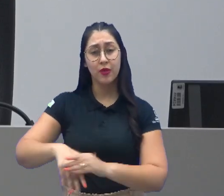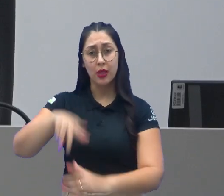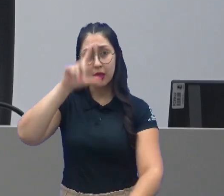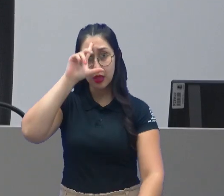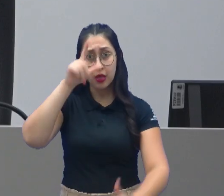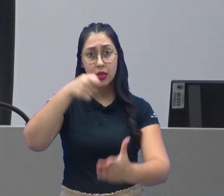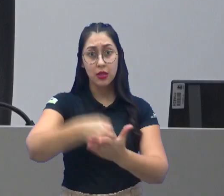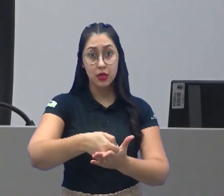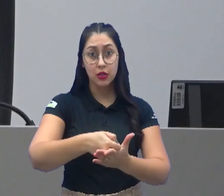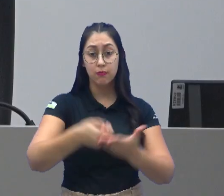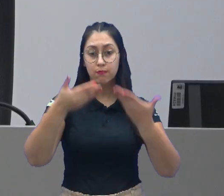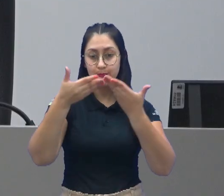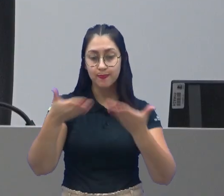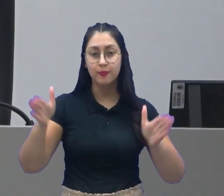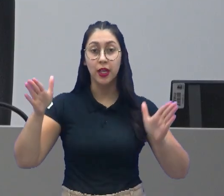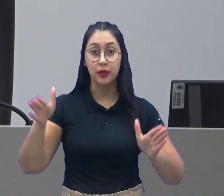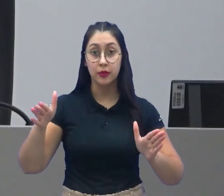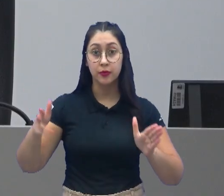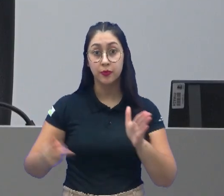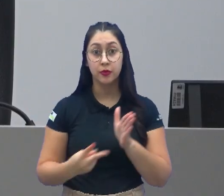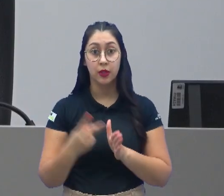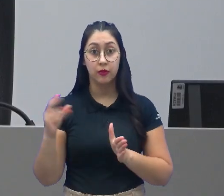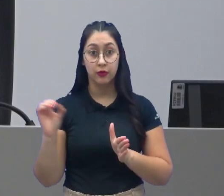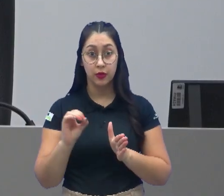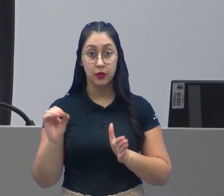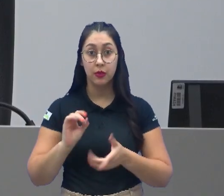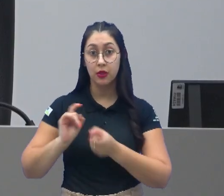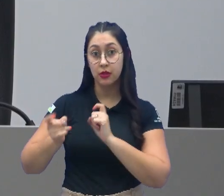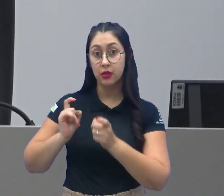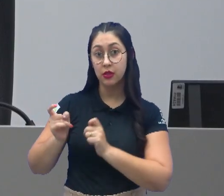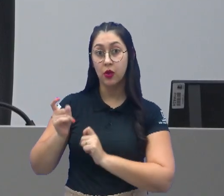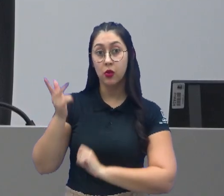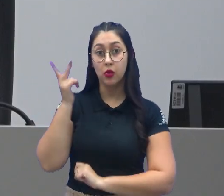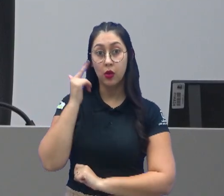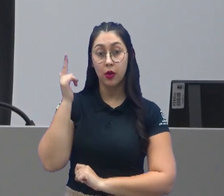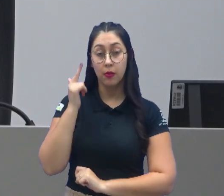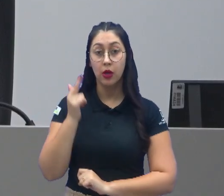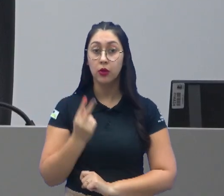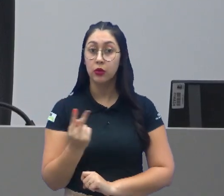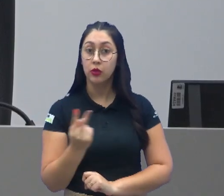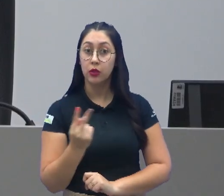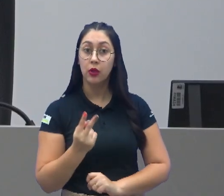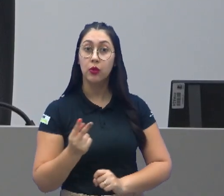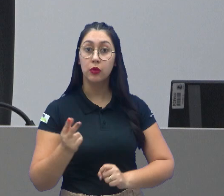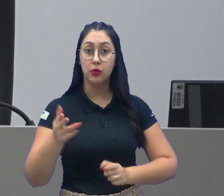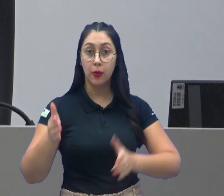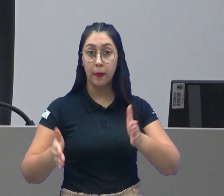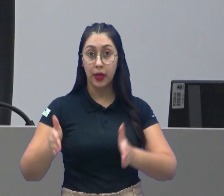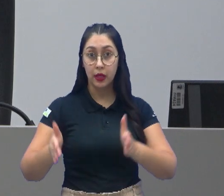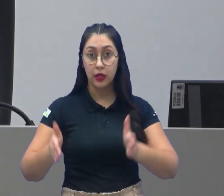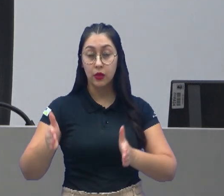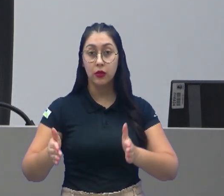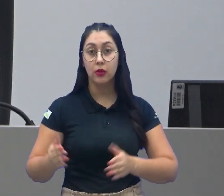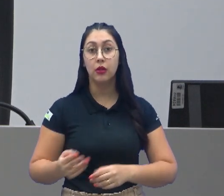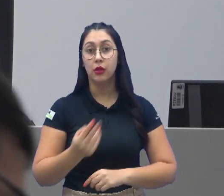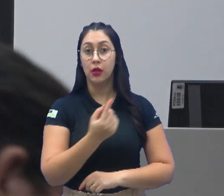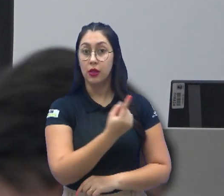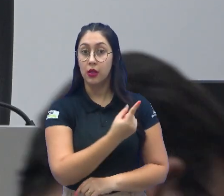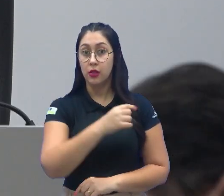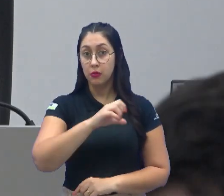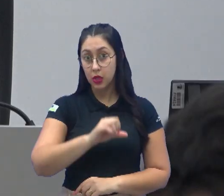declara aberta a 20ª sessão ordinária da 2ª sessão legislativa da 19ª